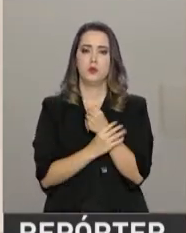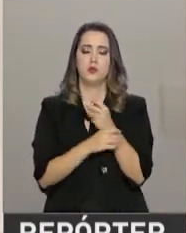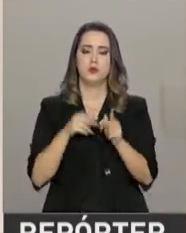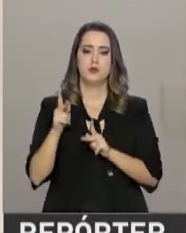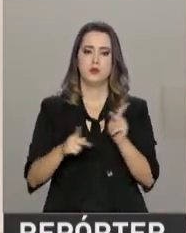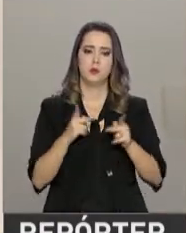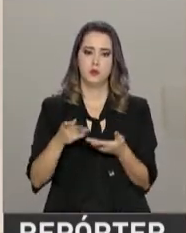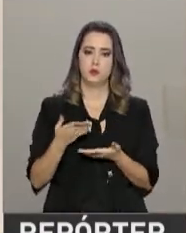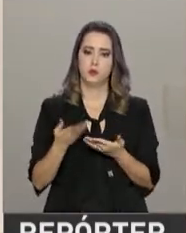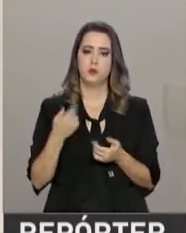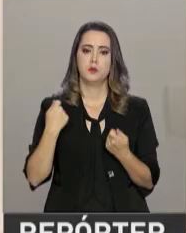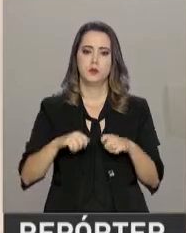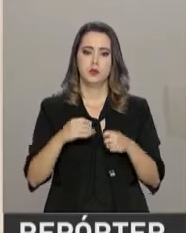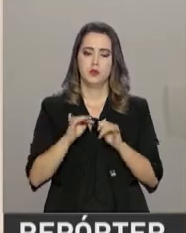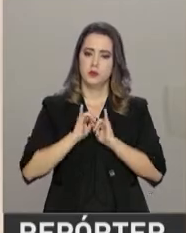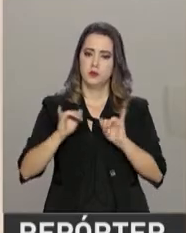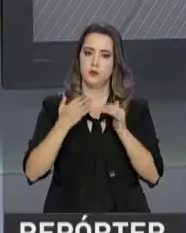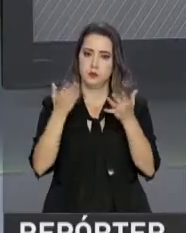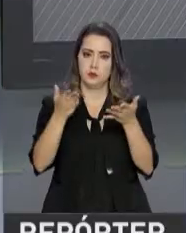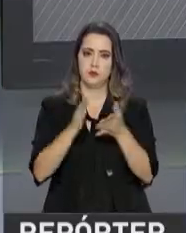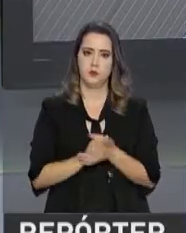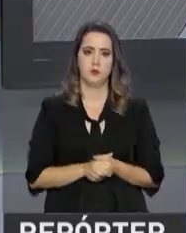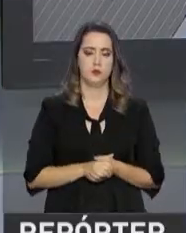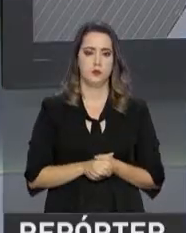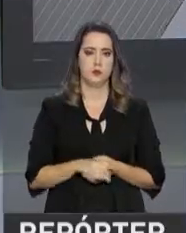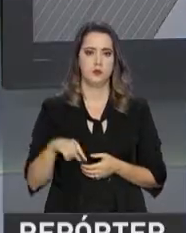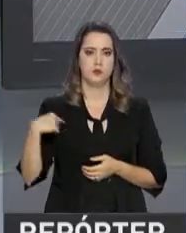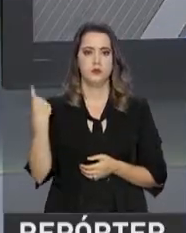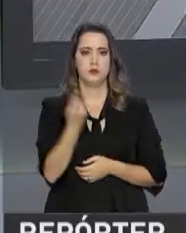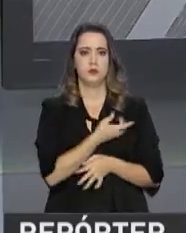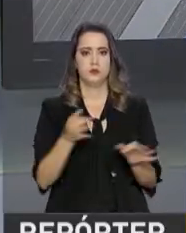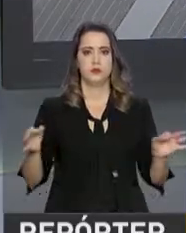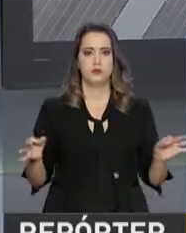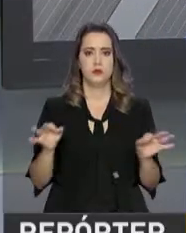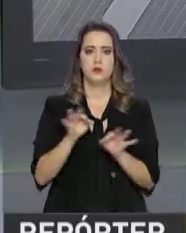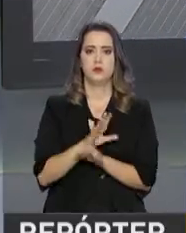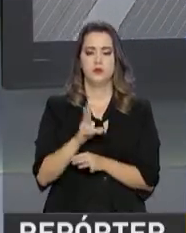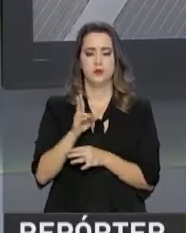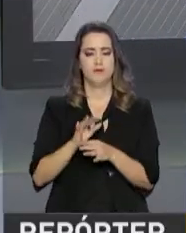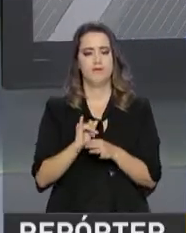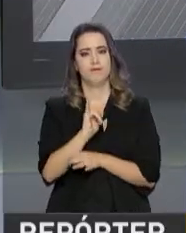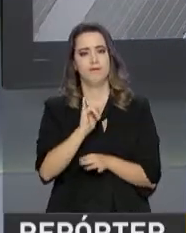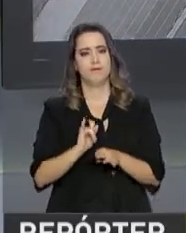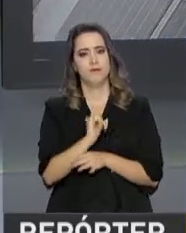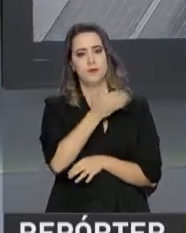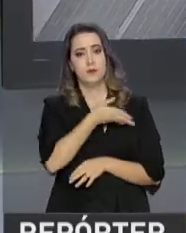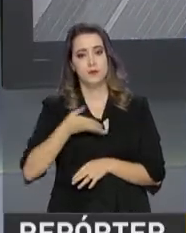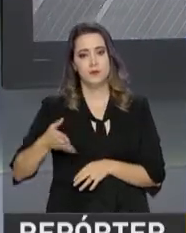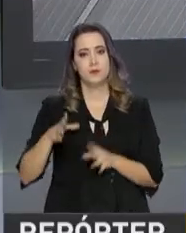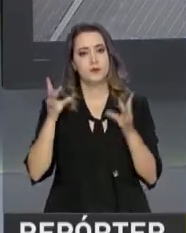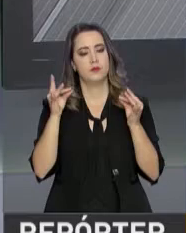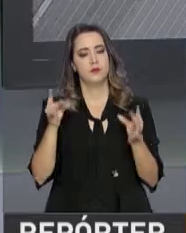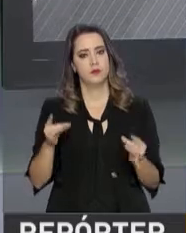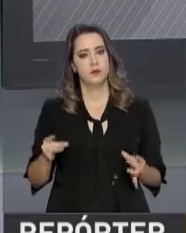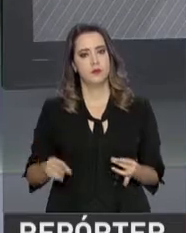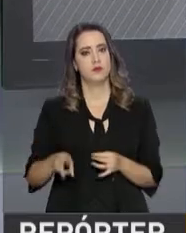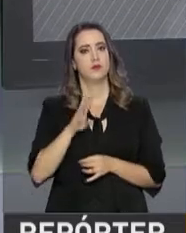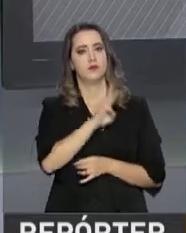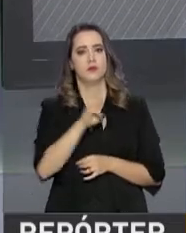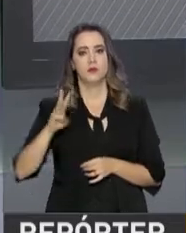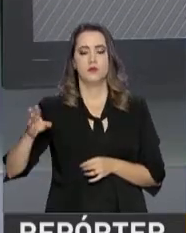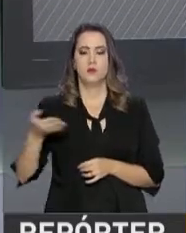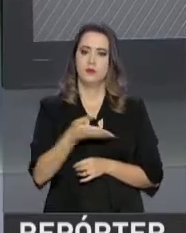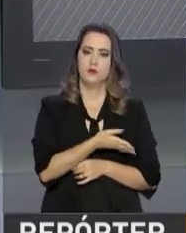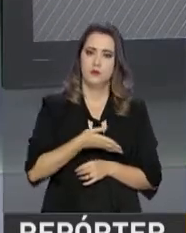que eu faço questão de comunicar ou se a gente fica por aqui e reveja as nossas reportagens no youtube acompanhe também nossa programação